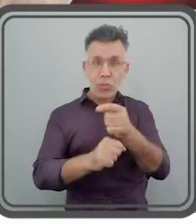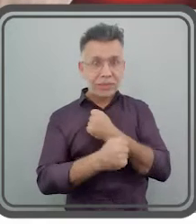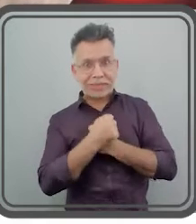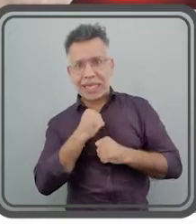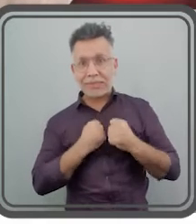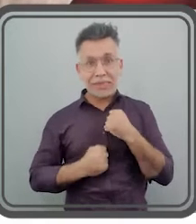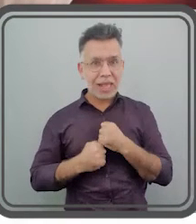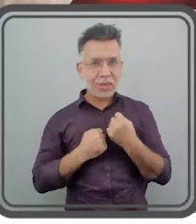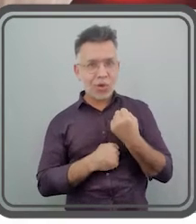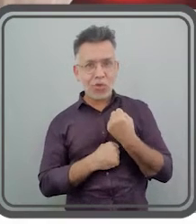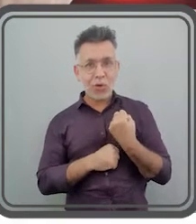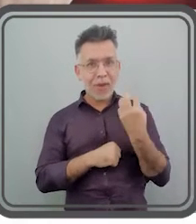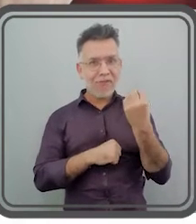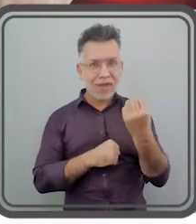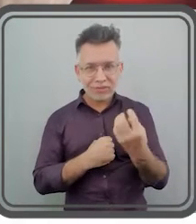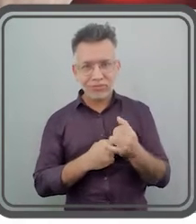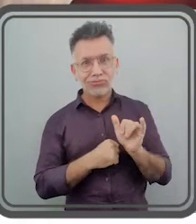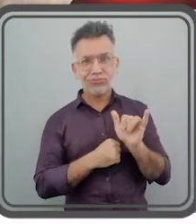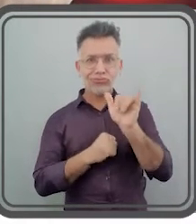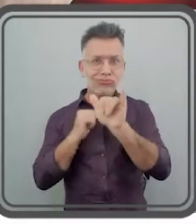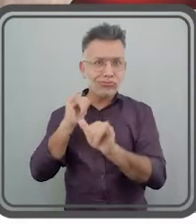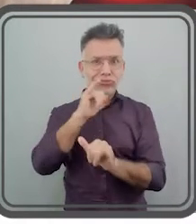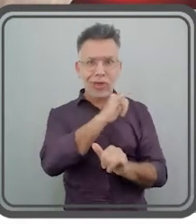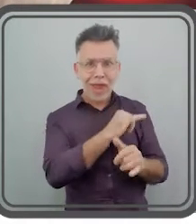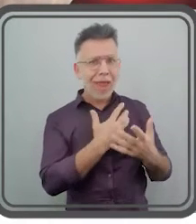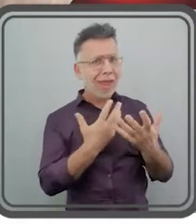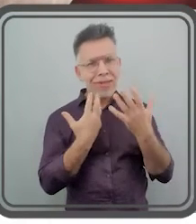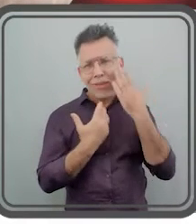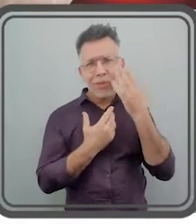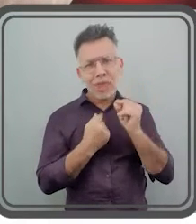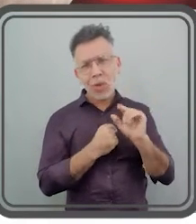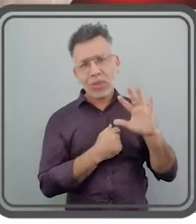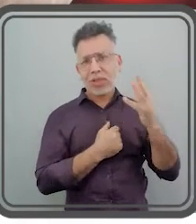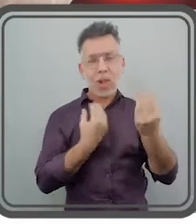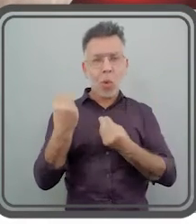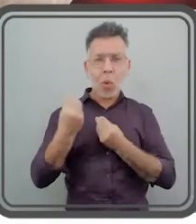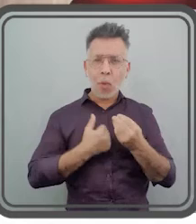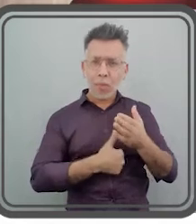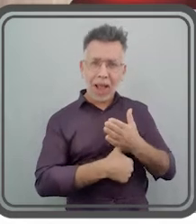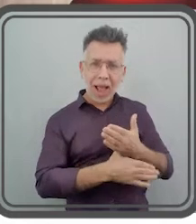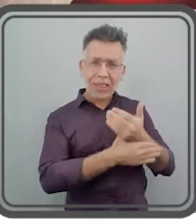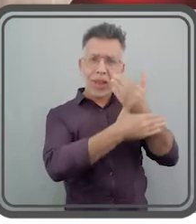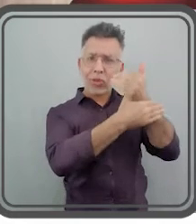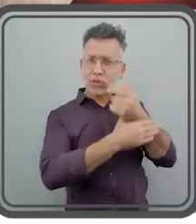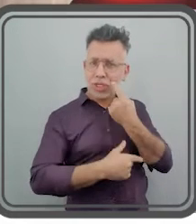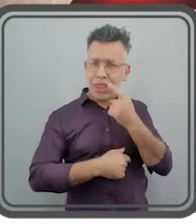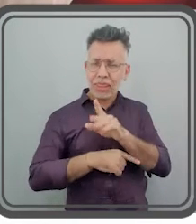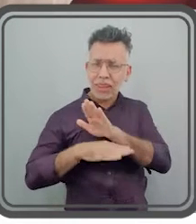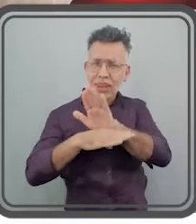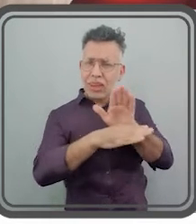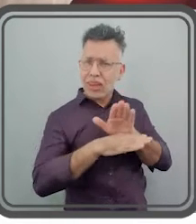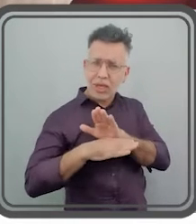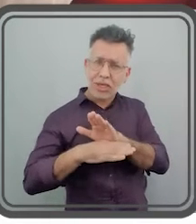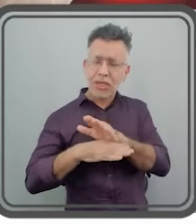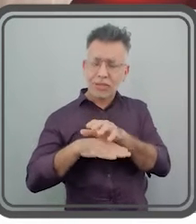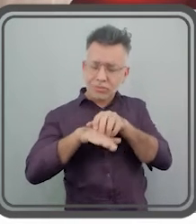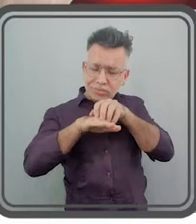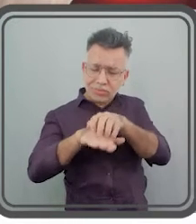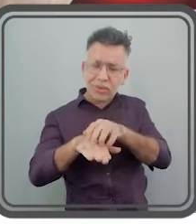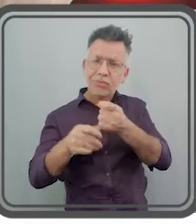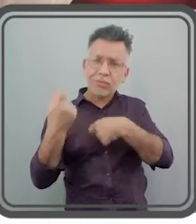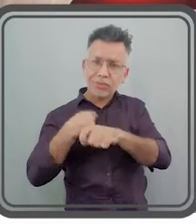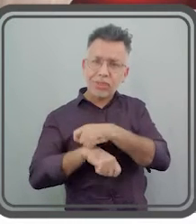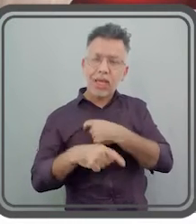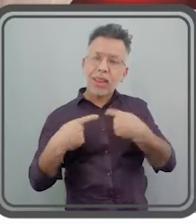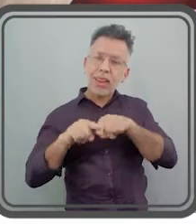todo mundo ansioso para viajar né Gustavo todo mundo querendo saber o que que tá acontecendo como que a tecnologia Tá empatando esse mercado então